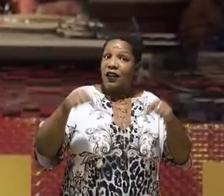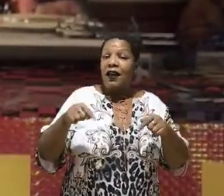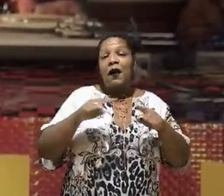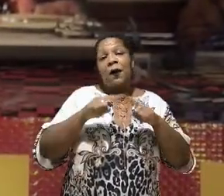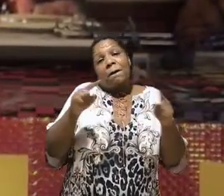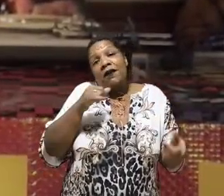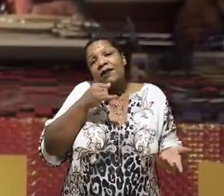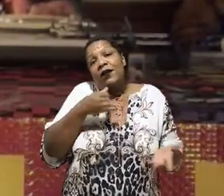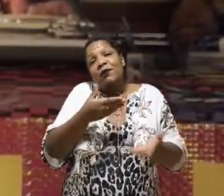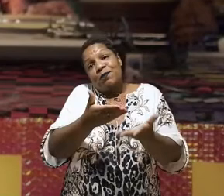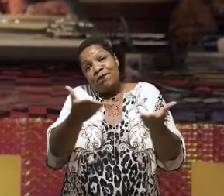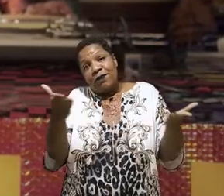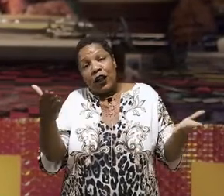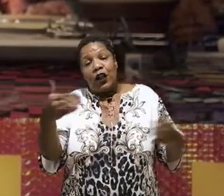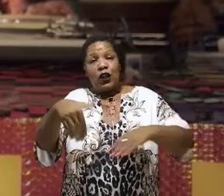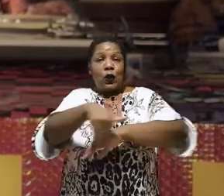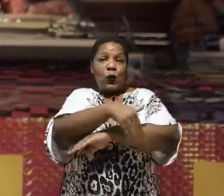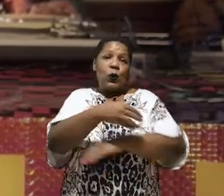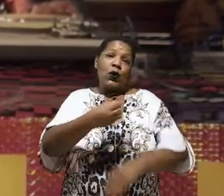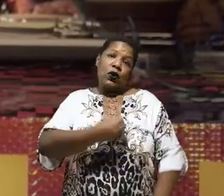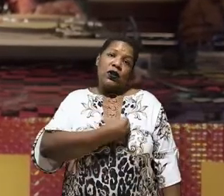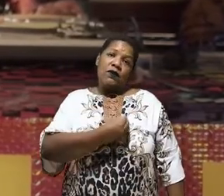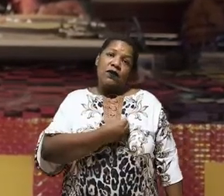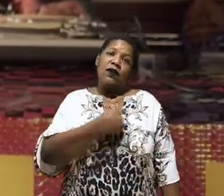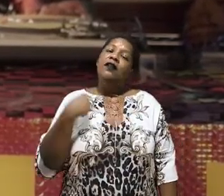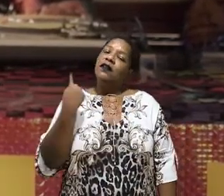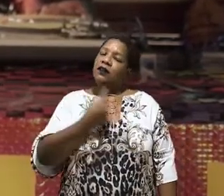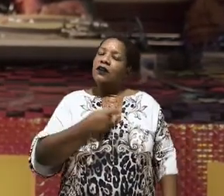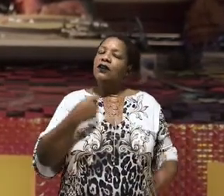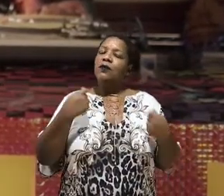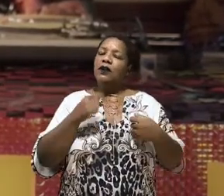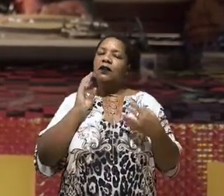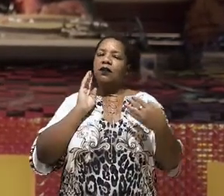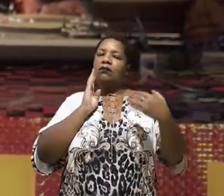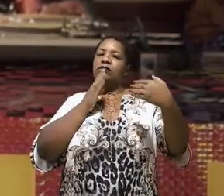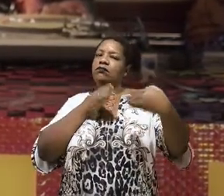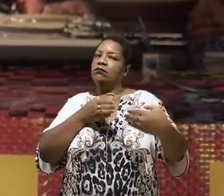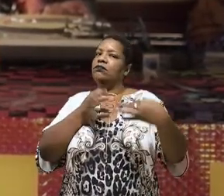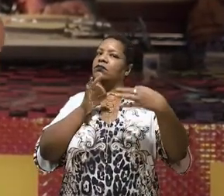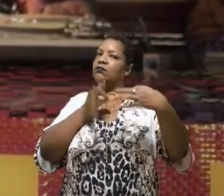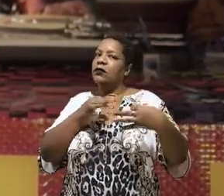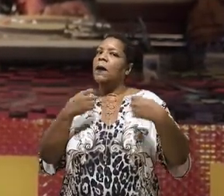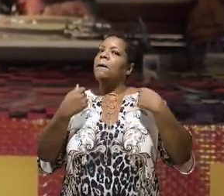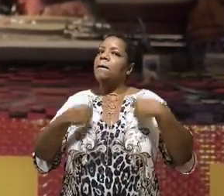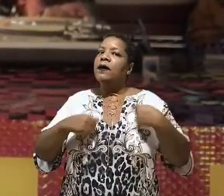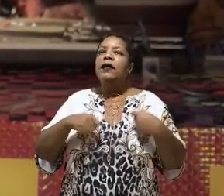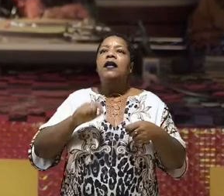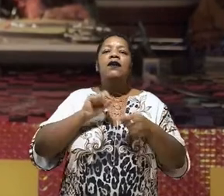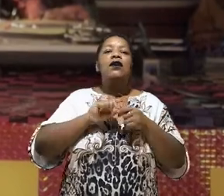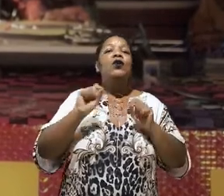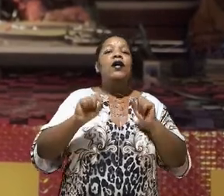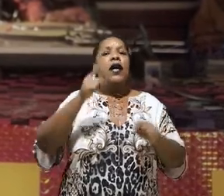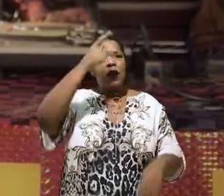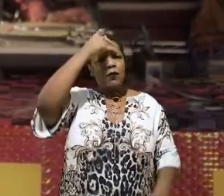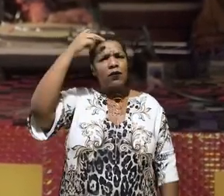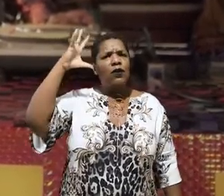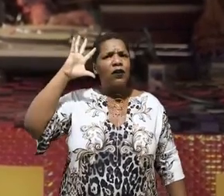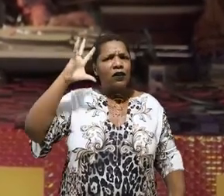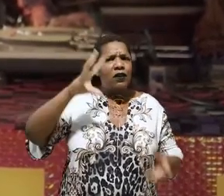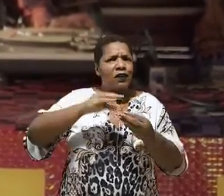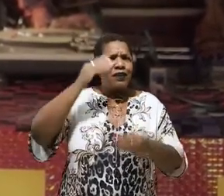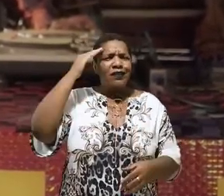falando aqui que infelizmente estão aí nas ruas a nossa vida e a gente precisa dar esse papo reto né a gente precisa fazer com que as pessoas